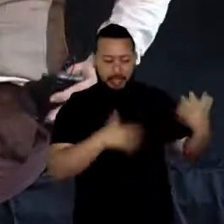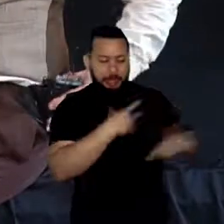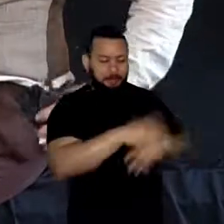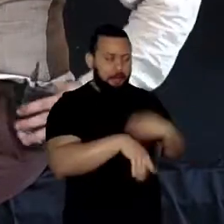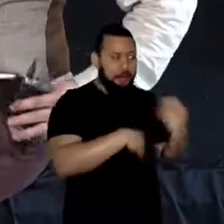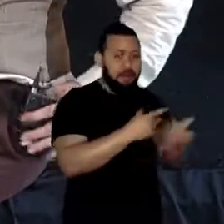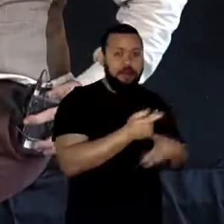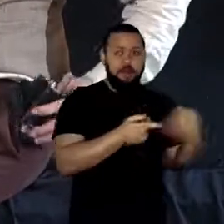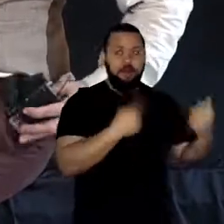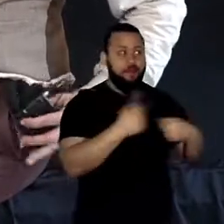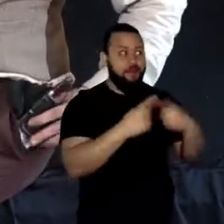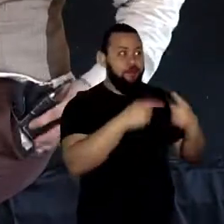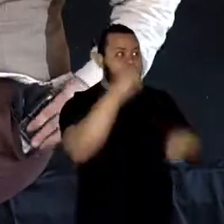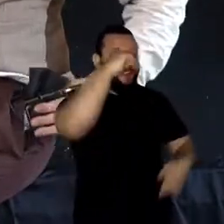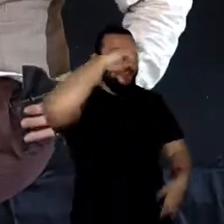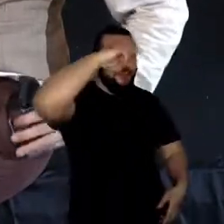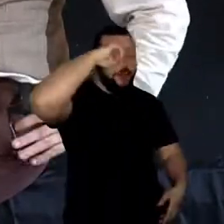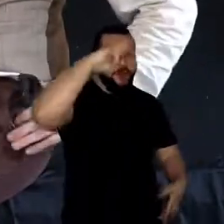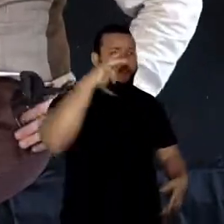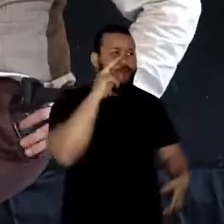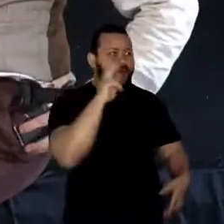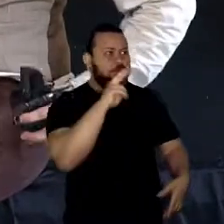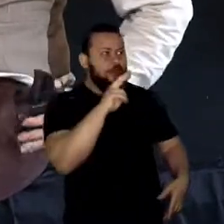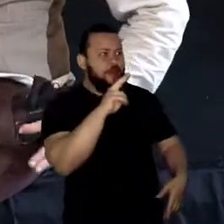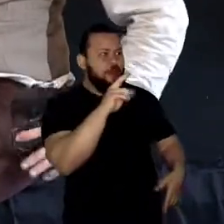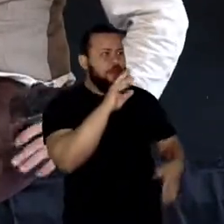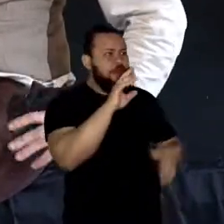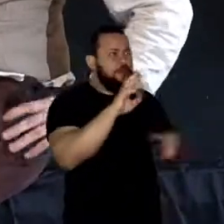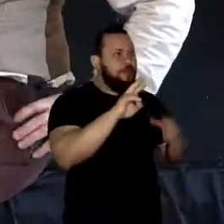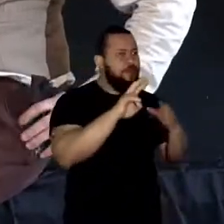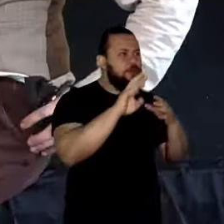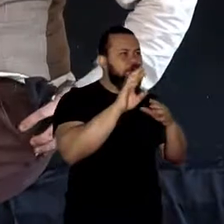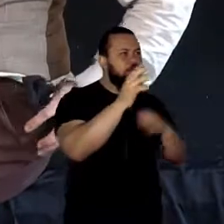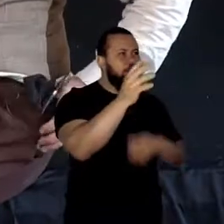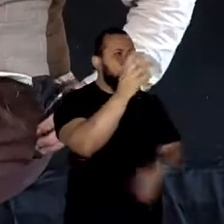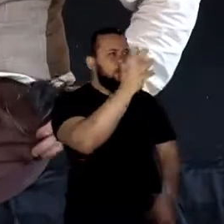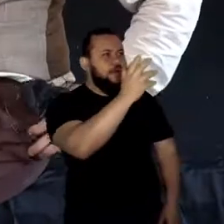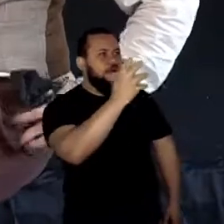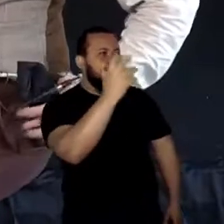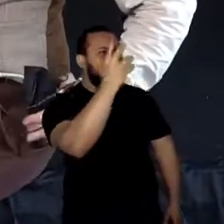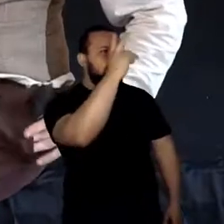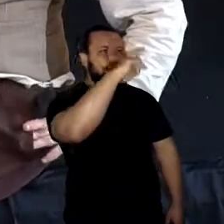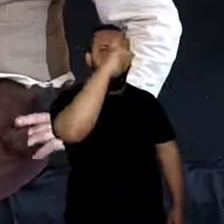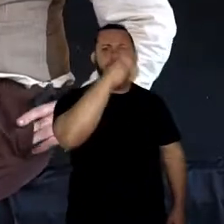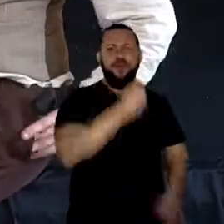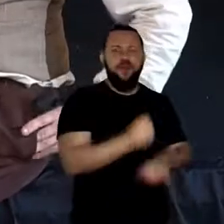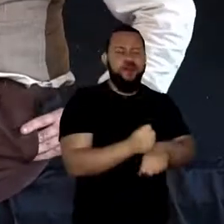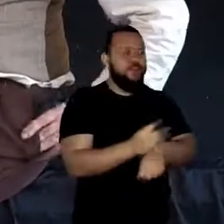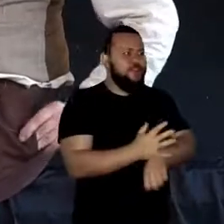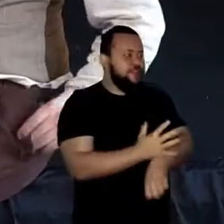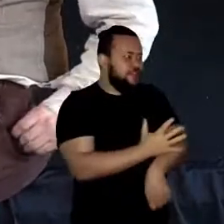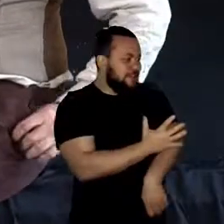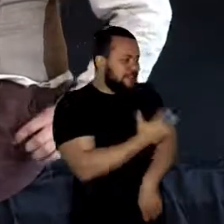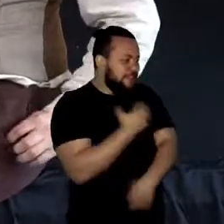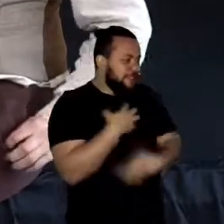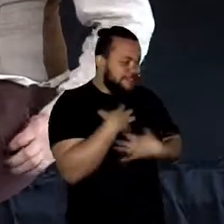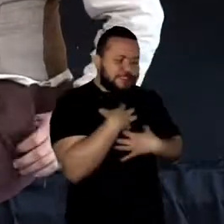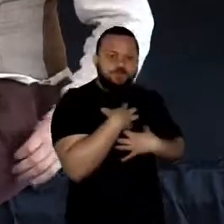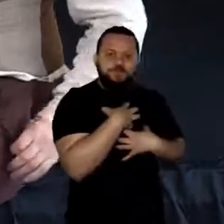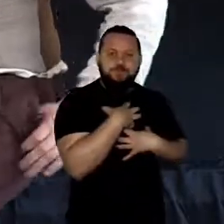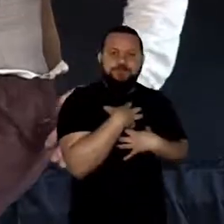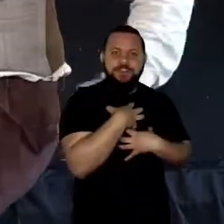vai desenrolando e aí a gente vai se envolvendo e a gente se emociona. E é uma emoção